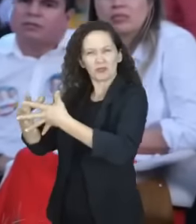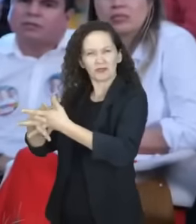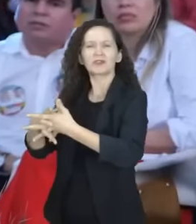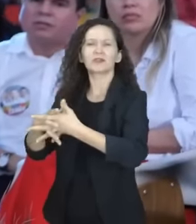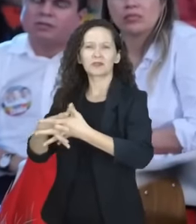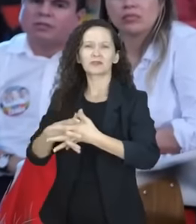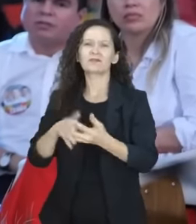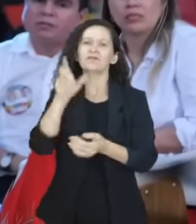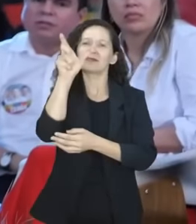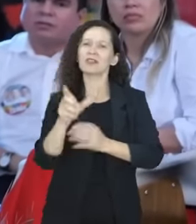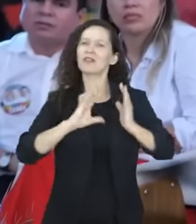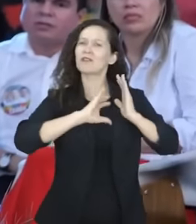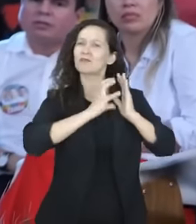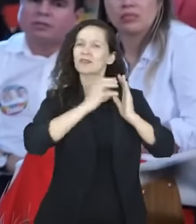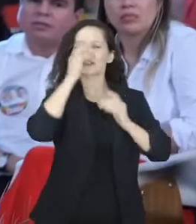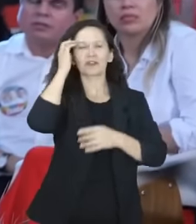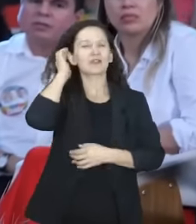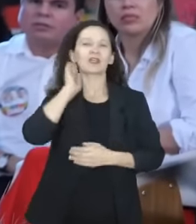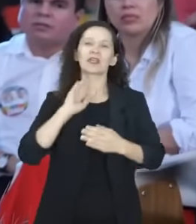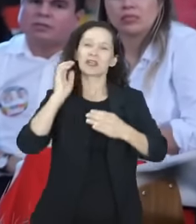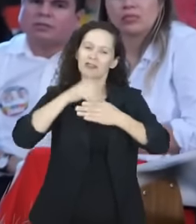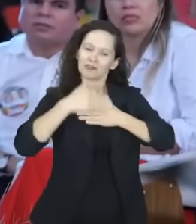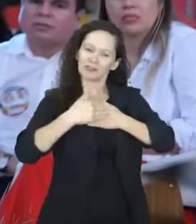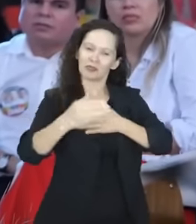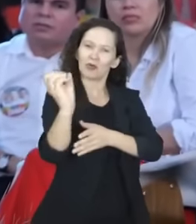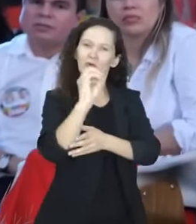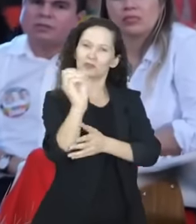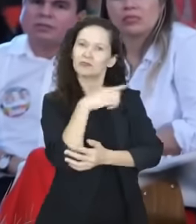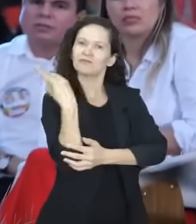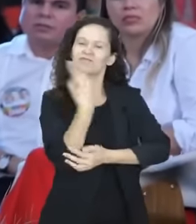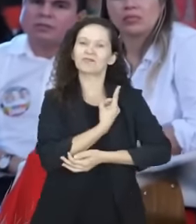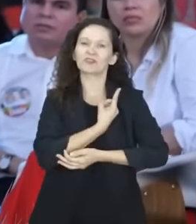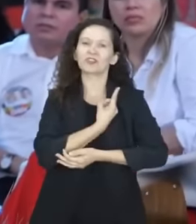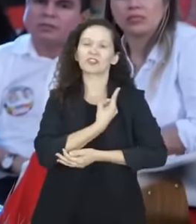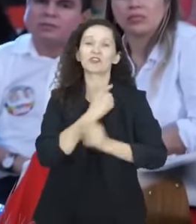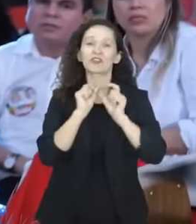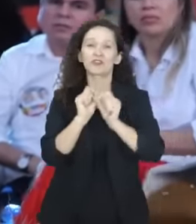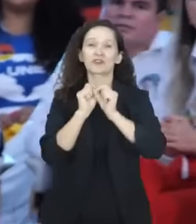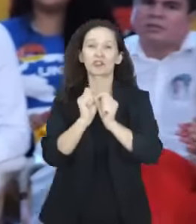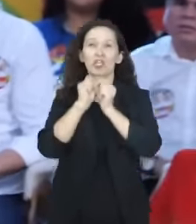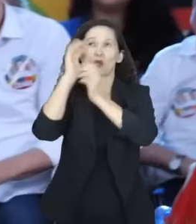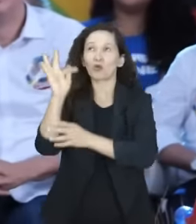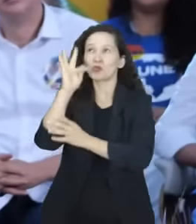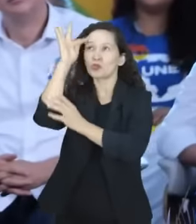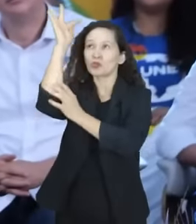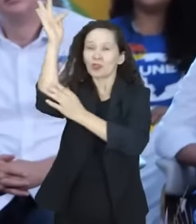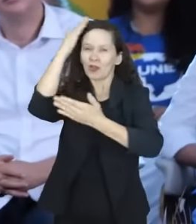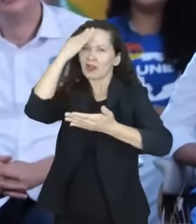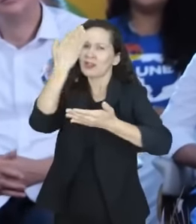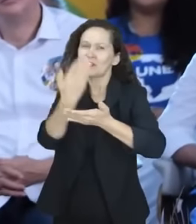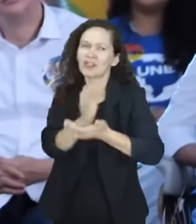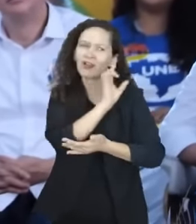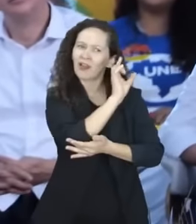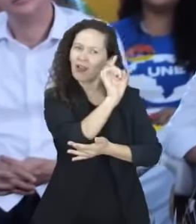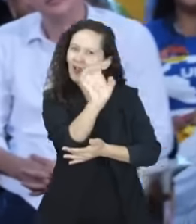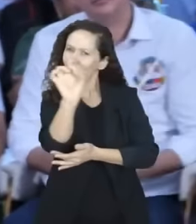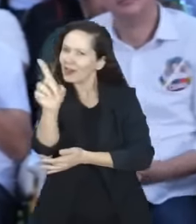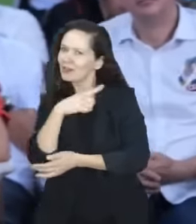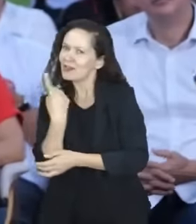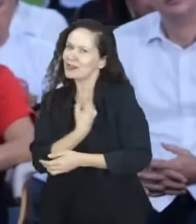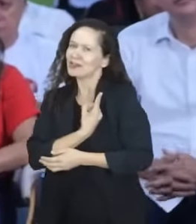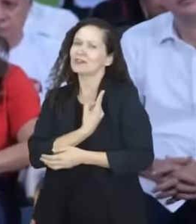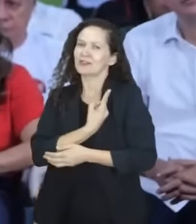Essa eleição, a gente estará jogando o futuro de cada um de nós. A gente vai estar